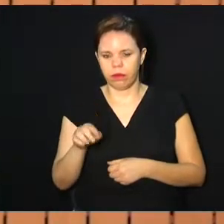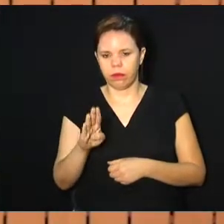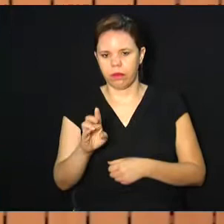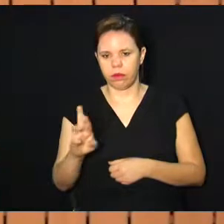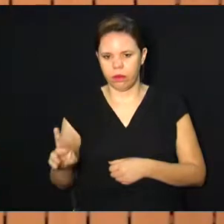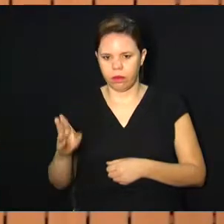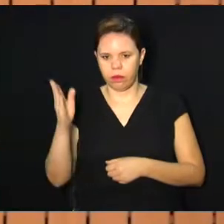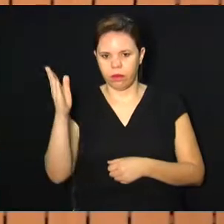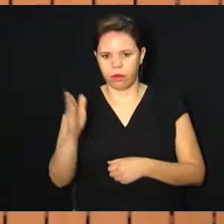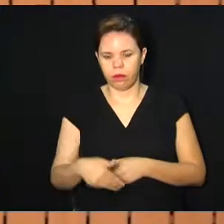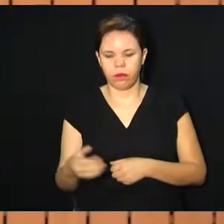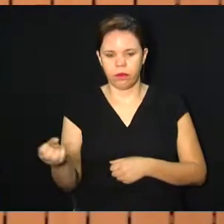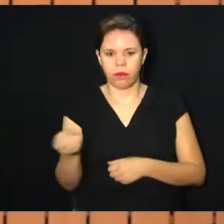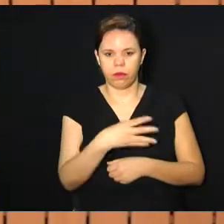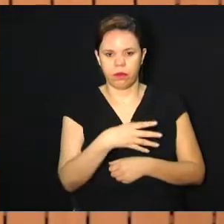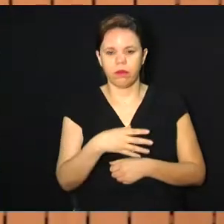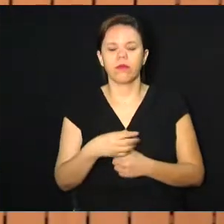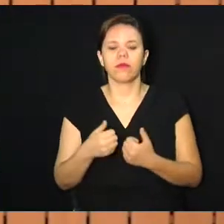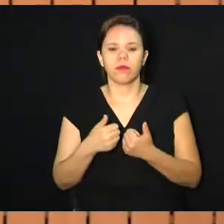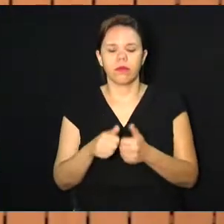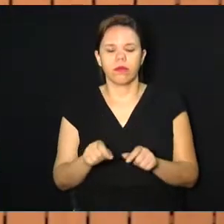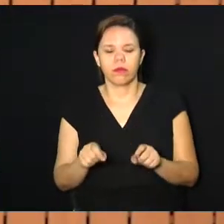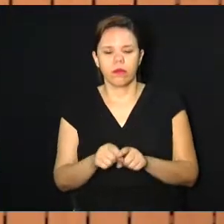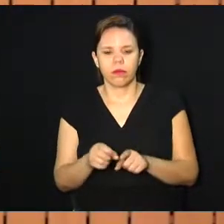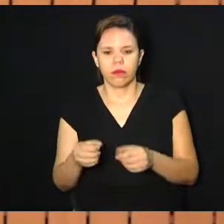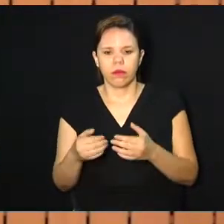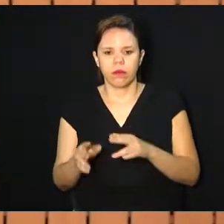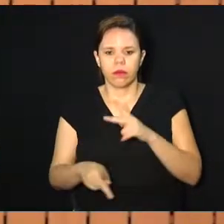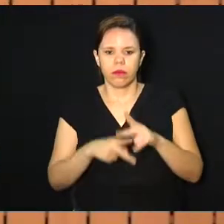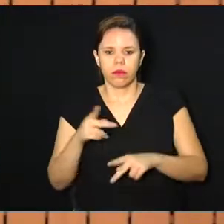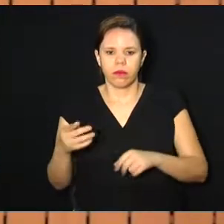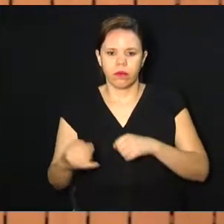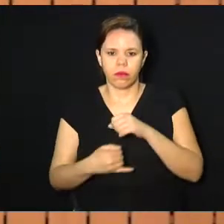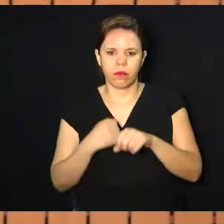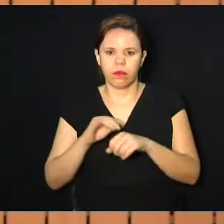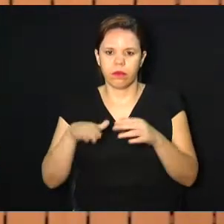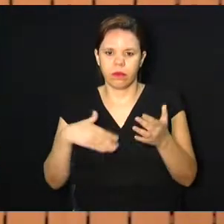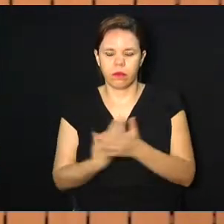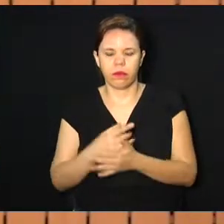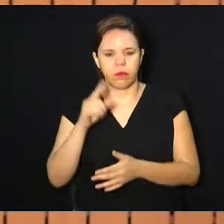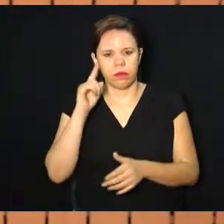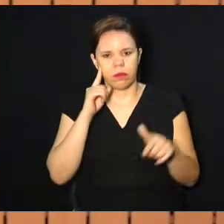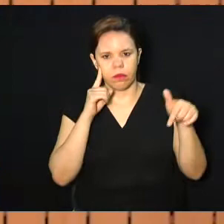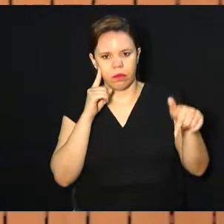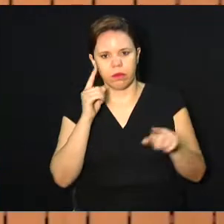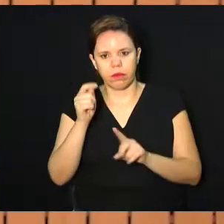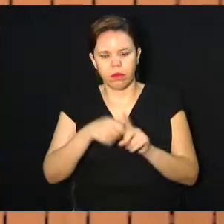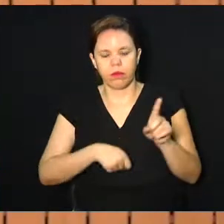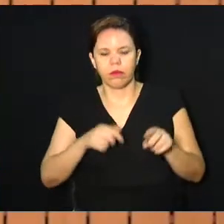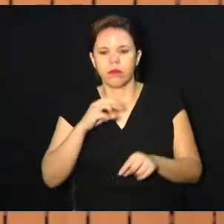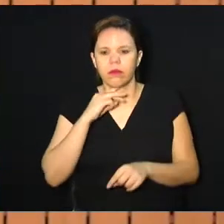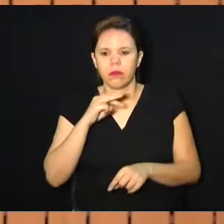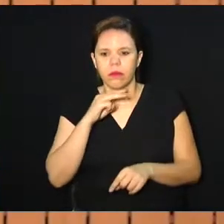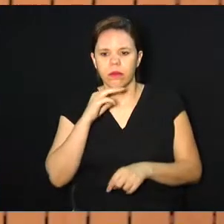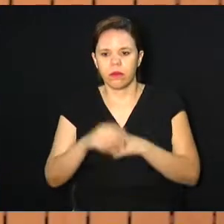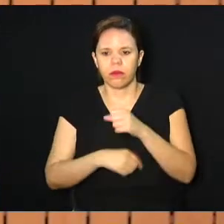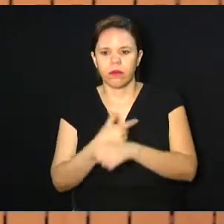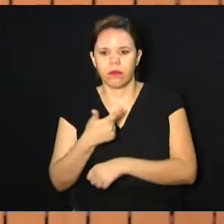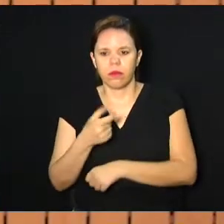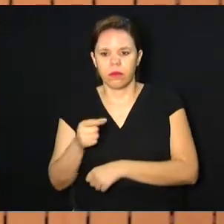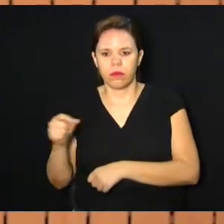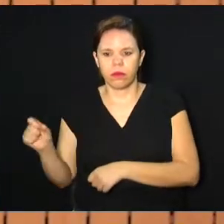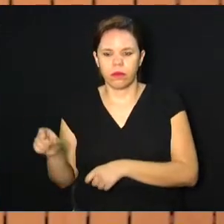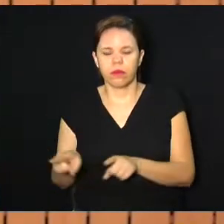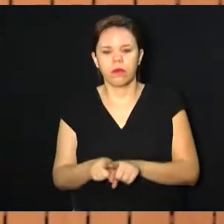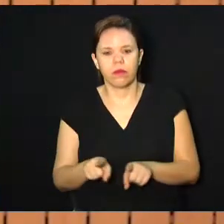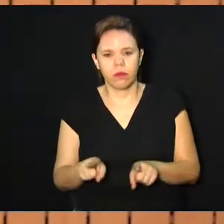indec.com.br/novo transporte, e ficará à disposição dos internautas até o dia 7 de março de 2020. Além